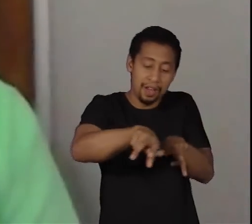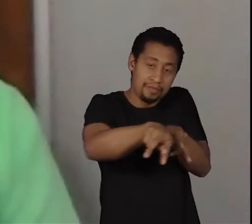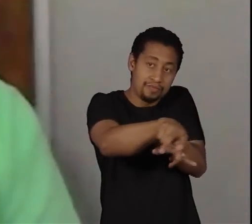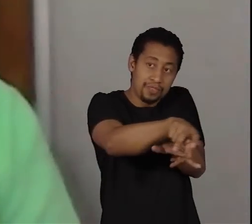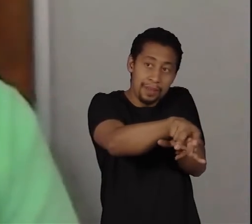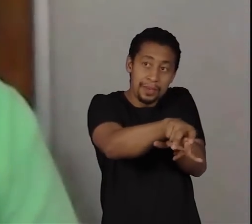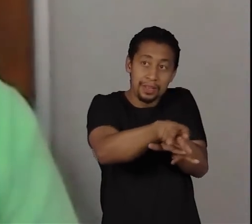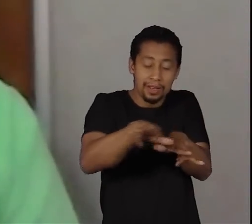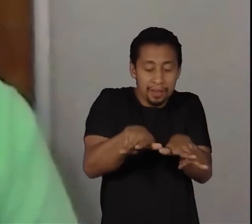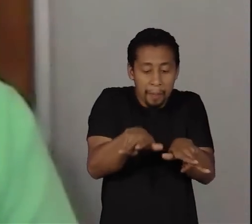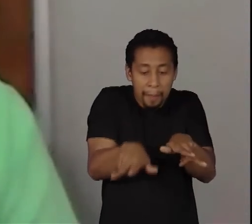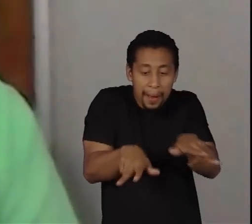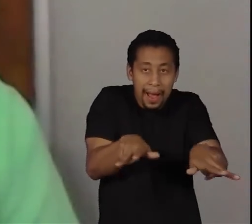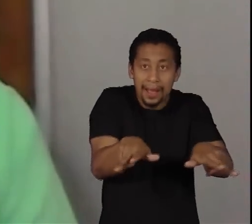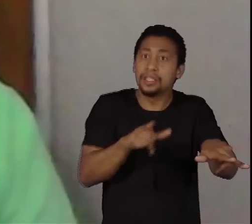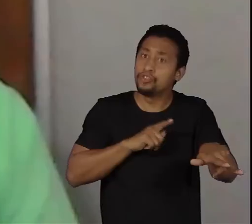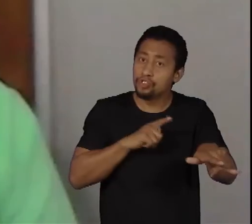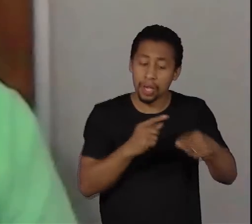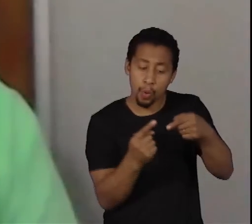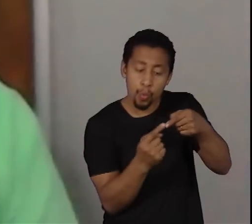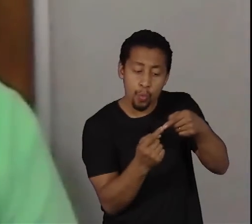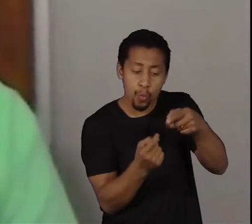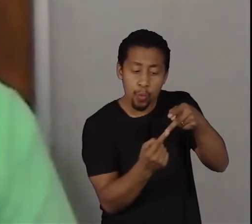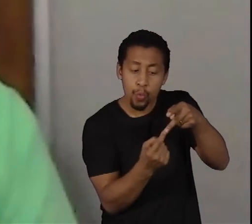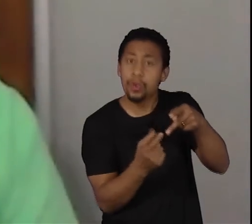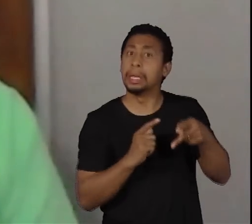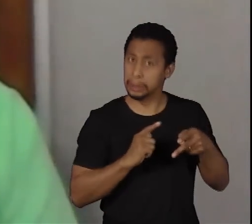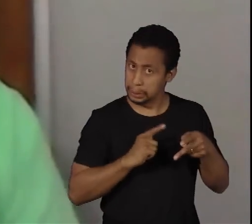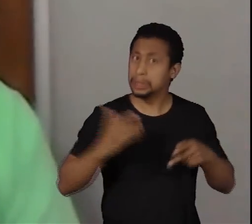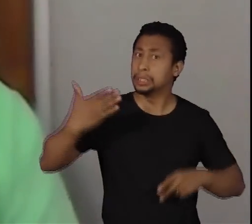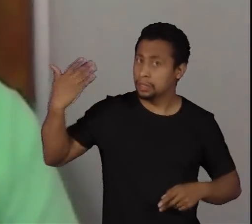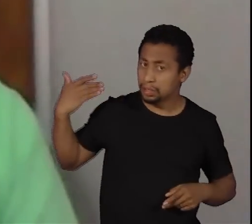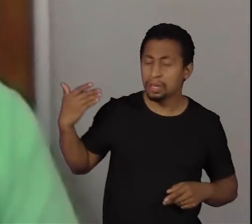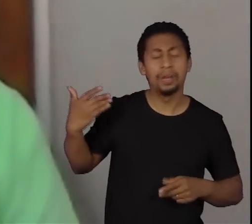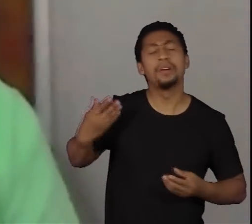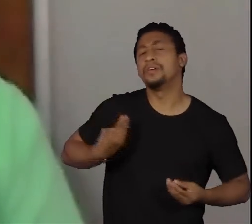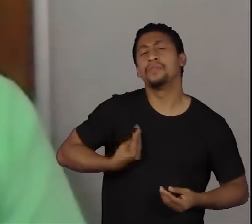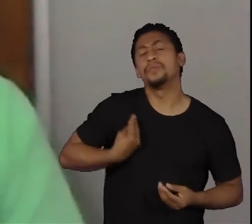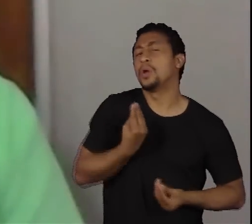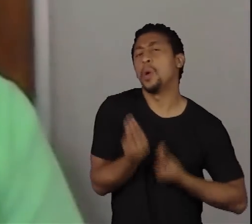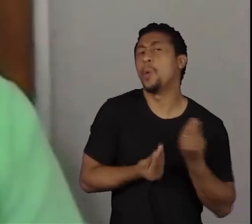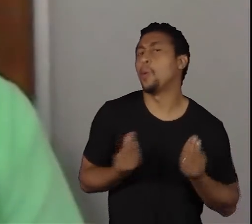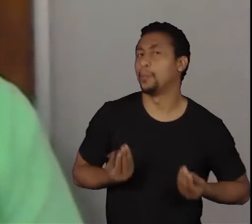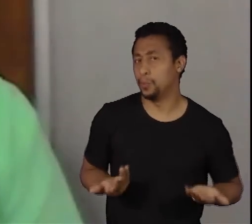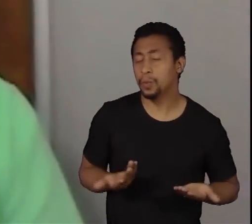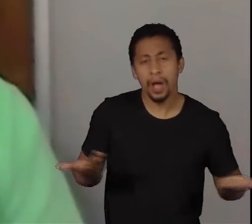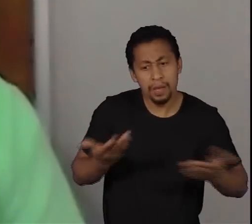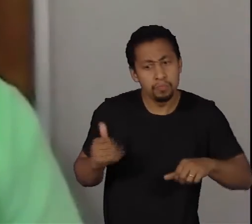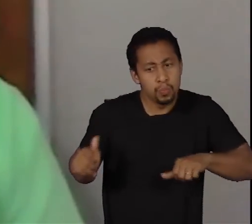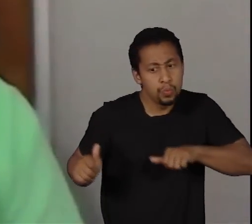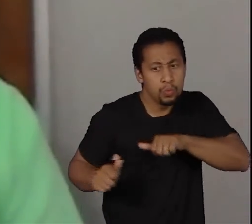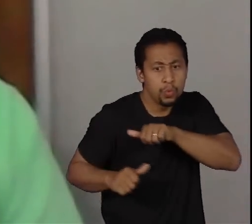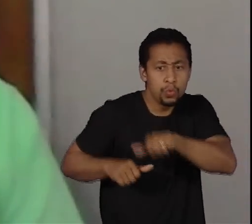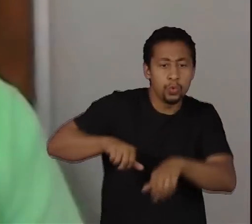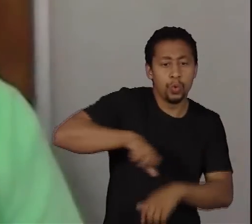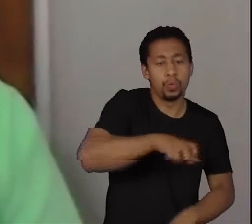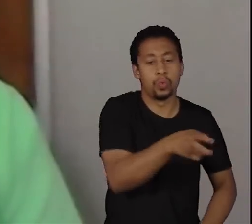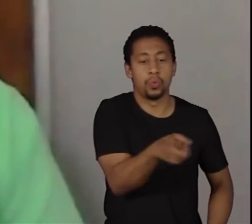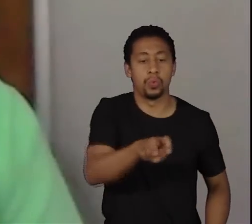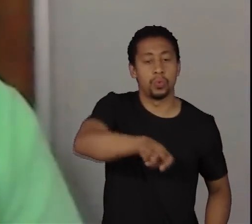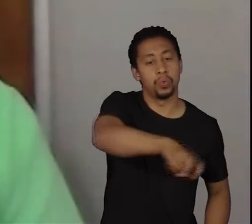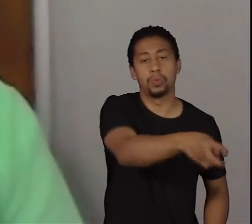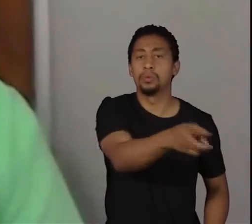pode fazer algumas inferências de como aquele animal vivia antigamente. E pode ser